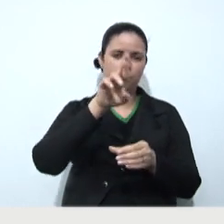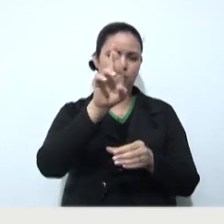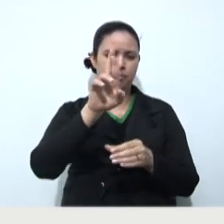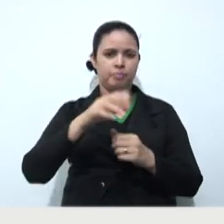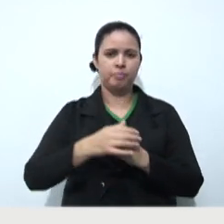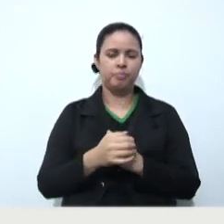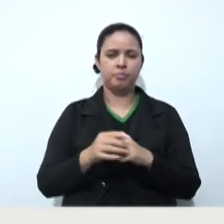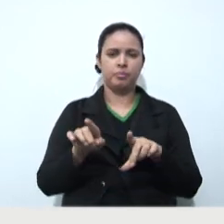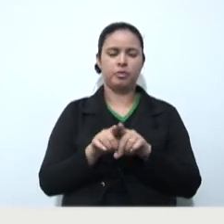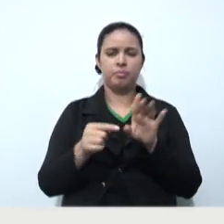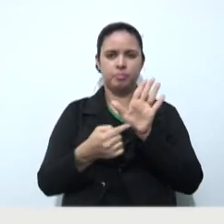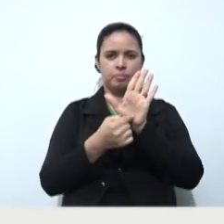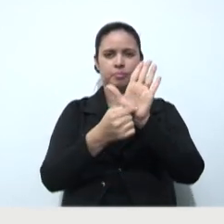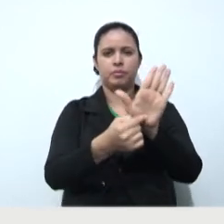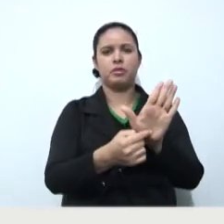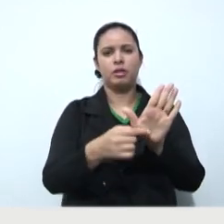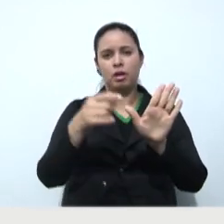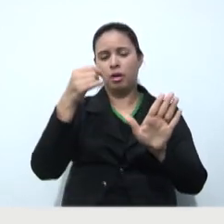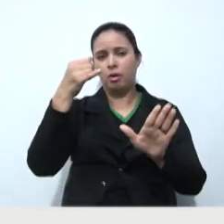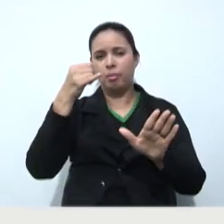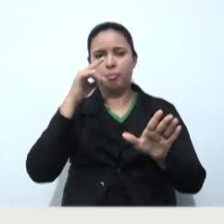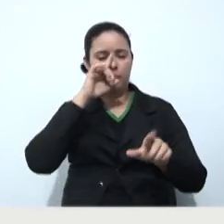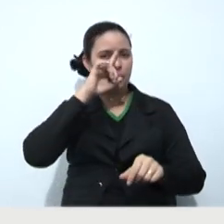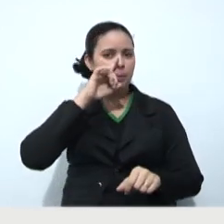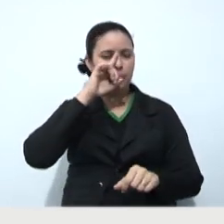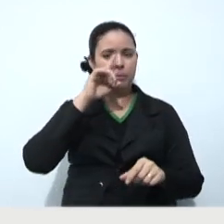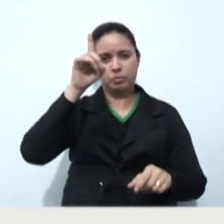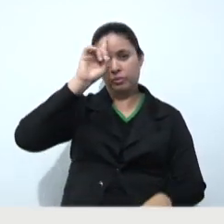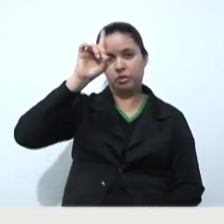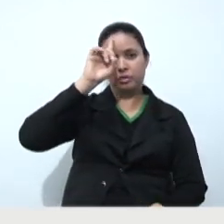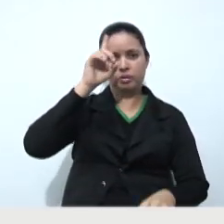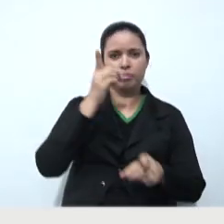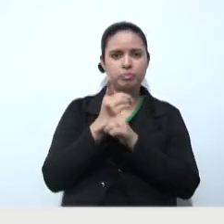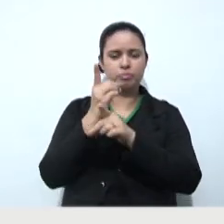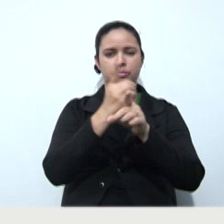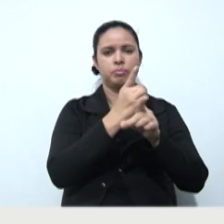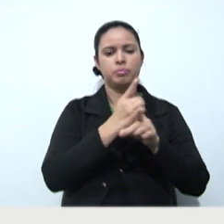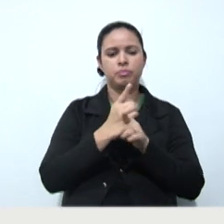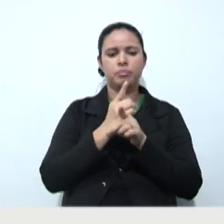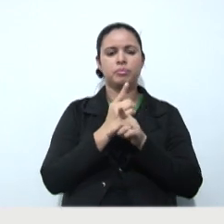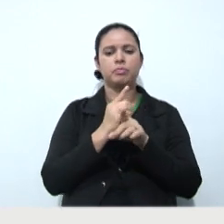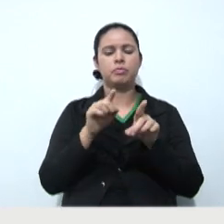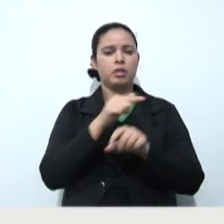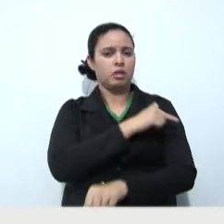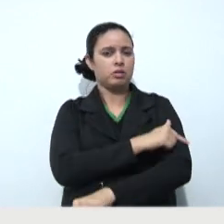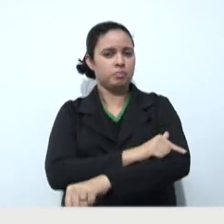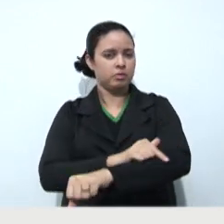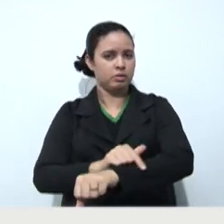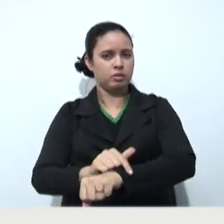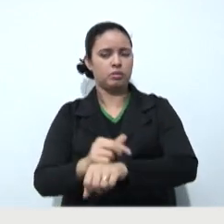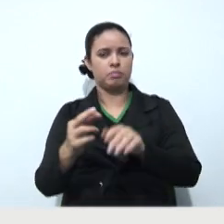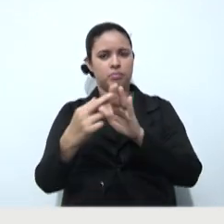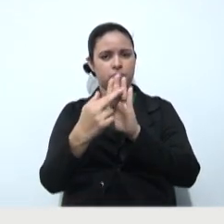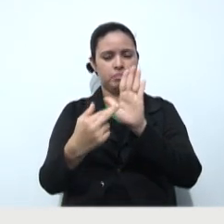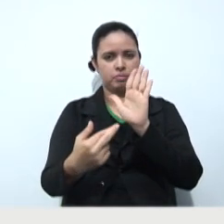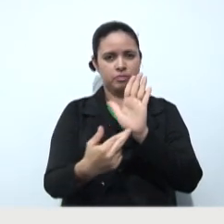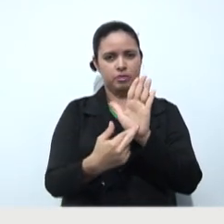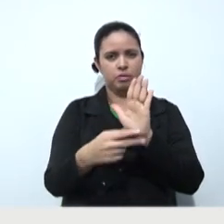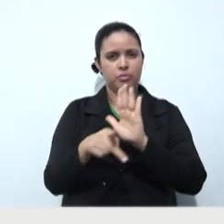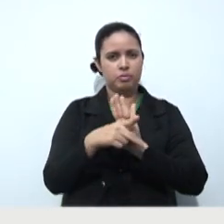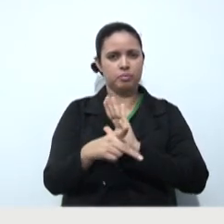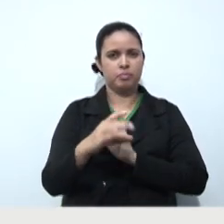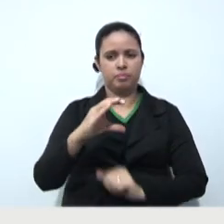indicar situações de risco que visualizarem no dia a dia do trabalho, respeitar as recomendações passadas pela